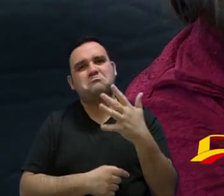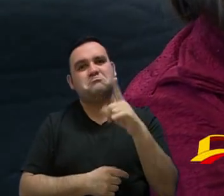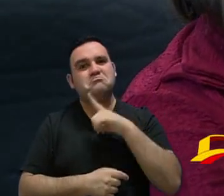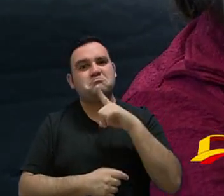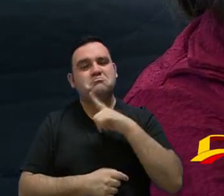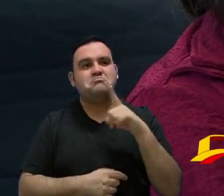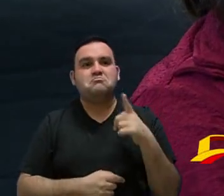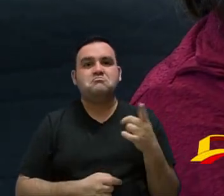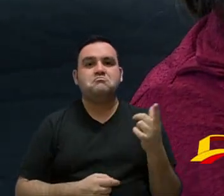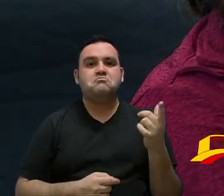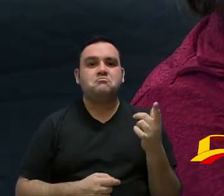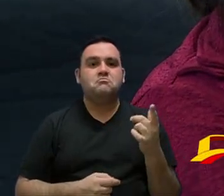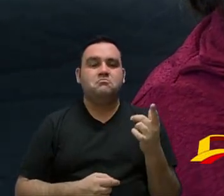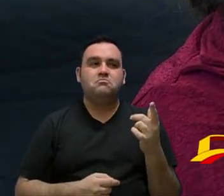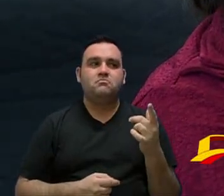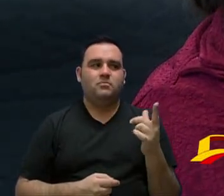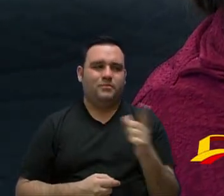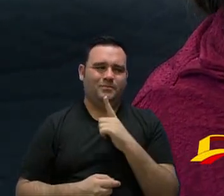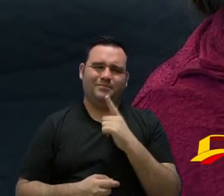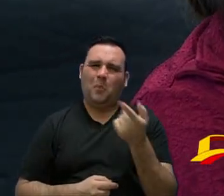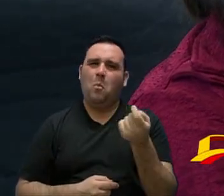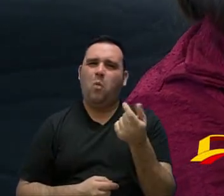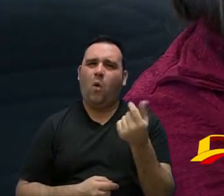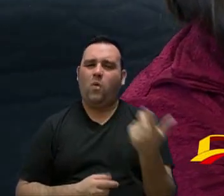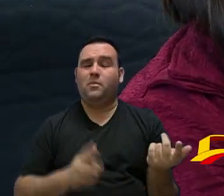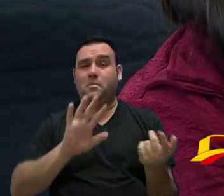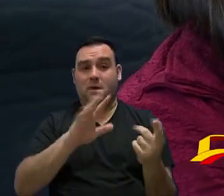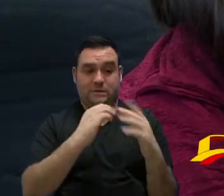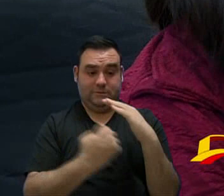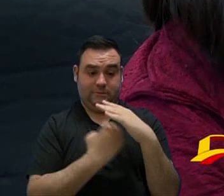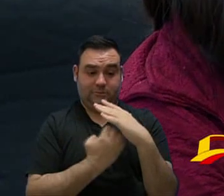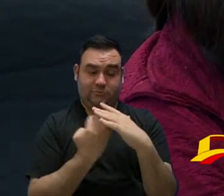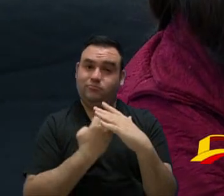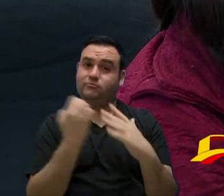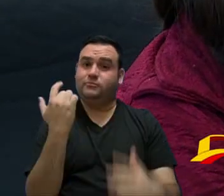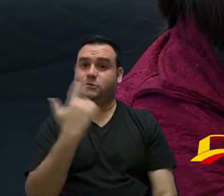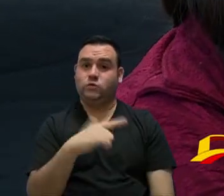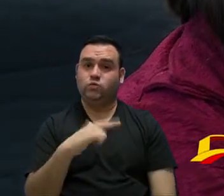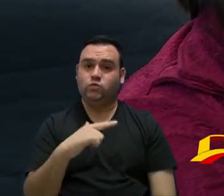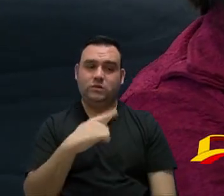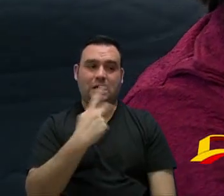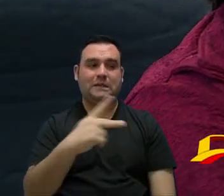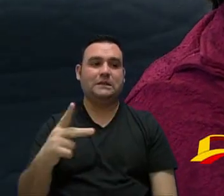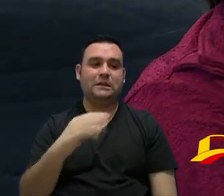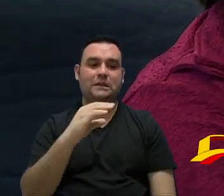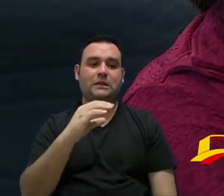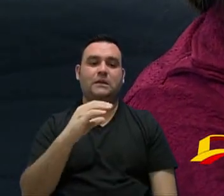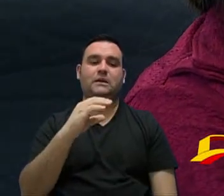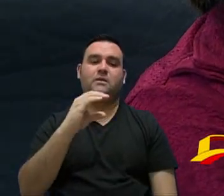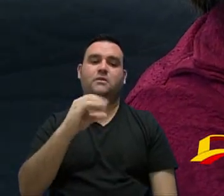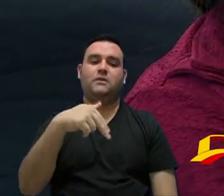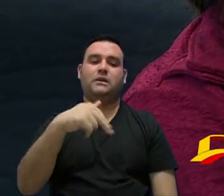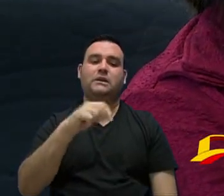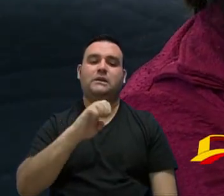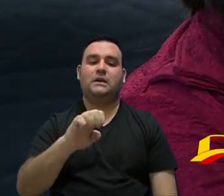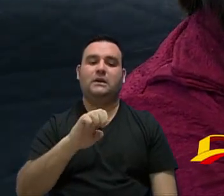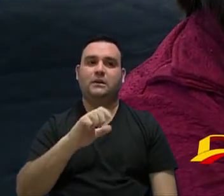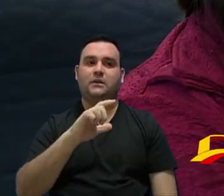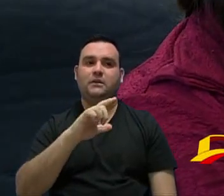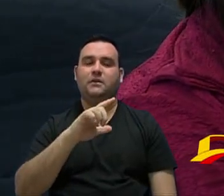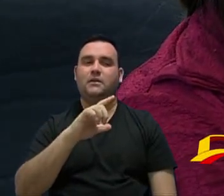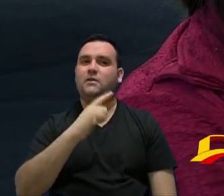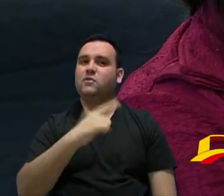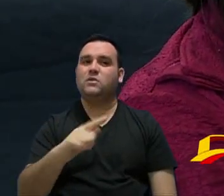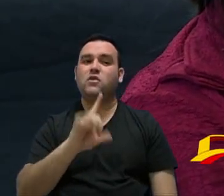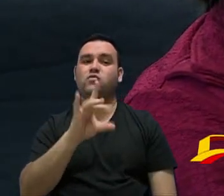que deu a diferença foi pouca mas a empresa daí ela não tinha no seu cnae o que mais votei imóveis